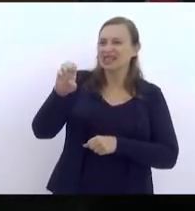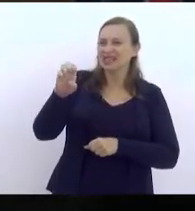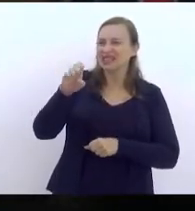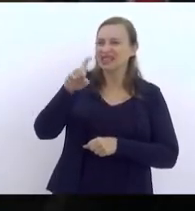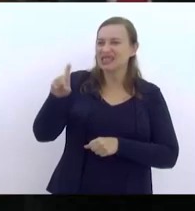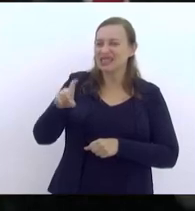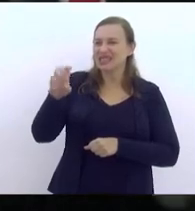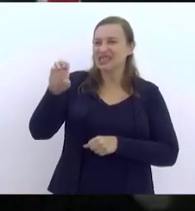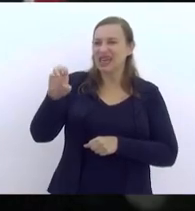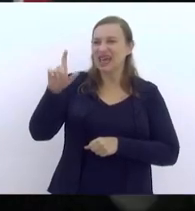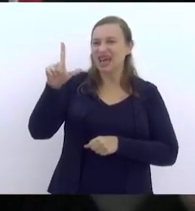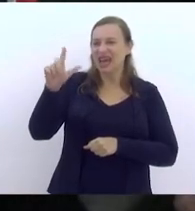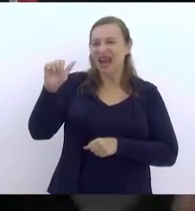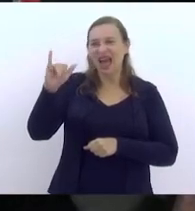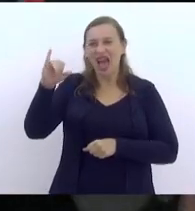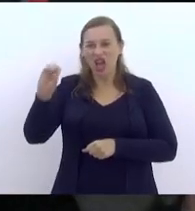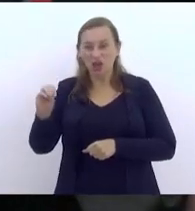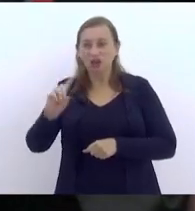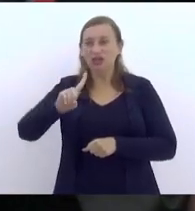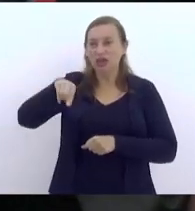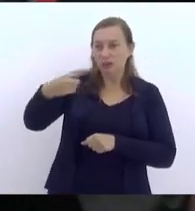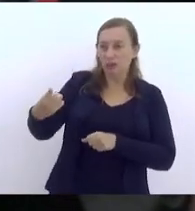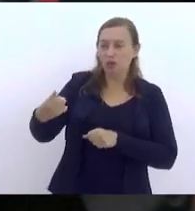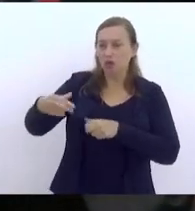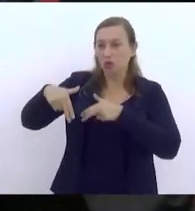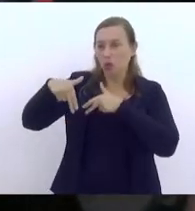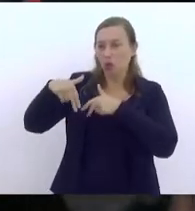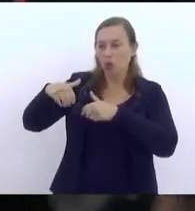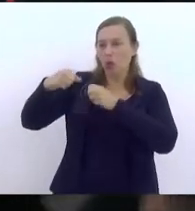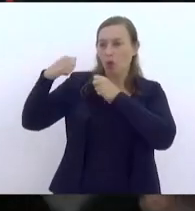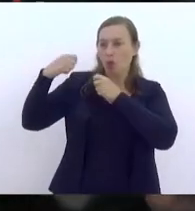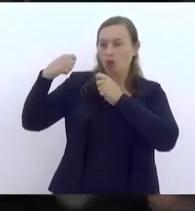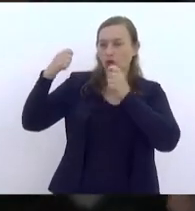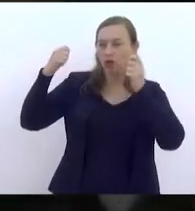instituição, com os seus militantes,